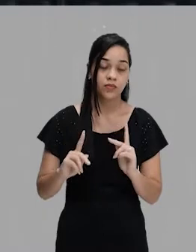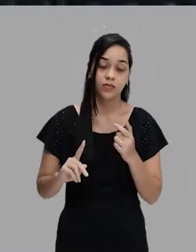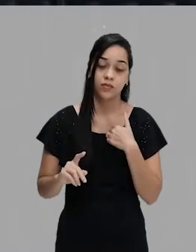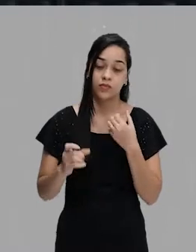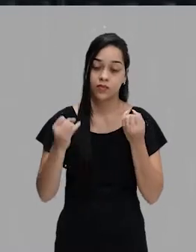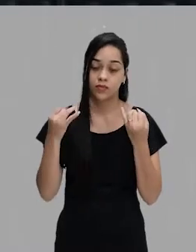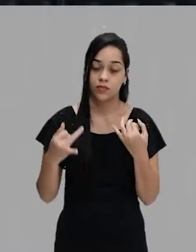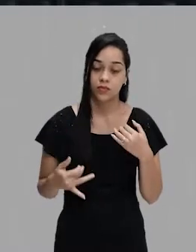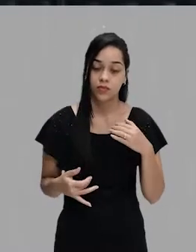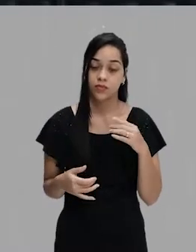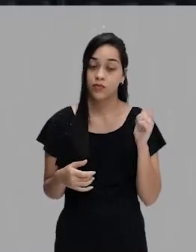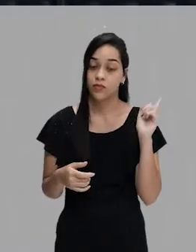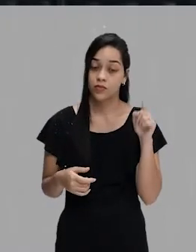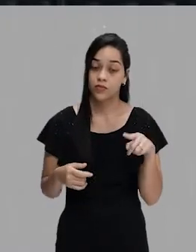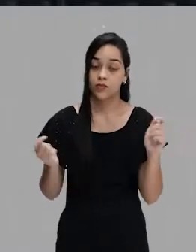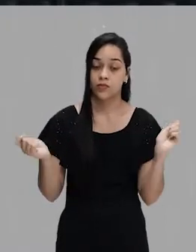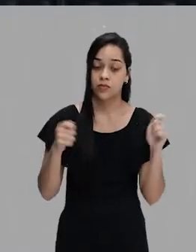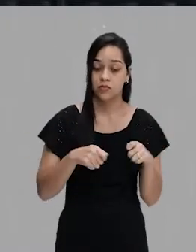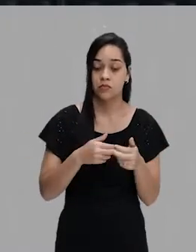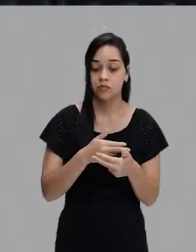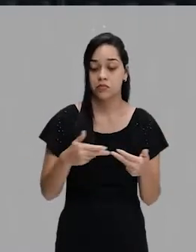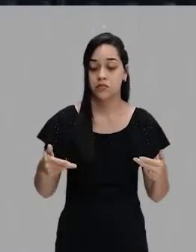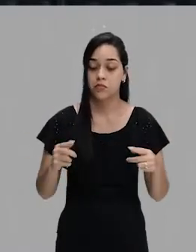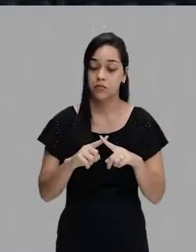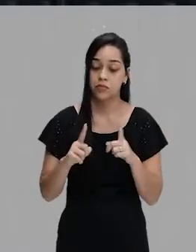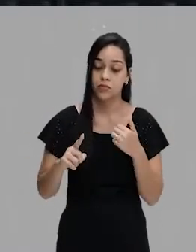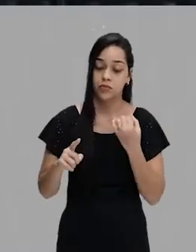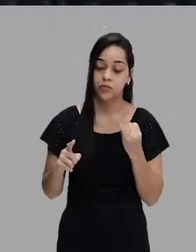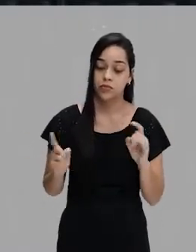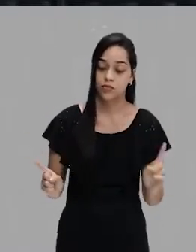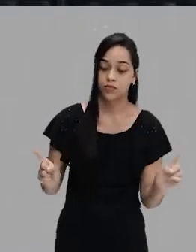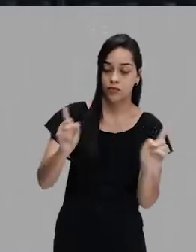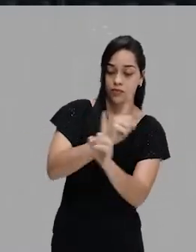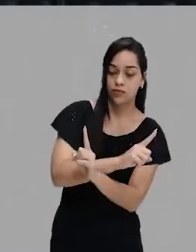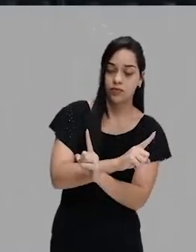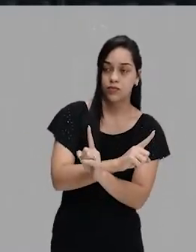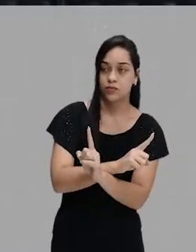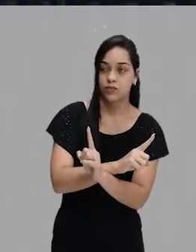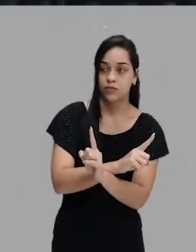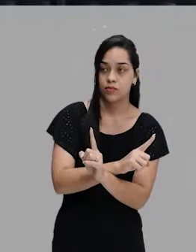digo é provável alguma coisa. Agora, se eu trocar a ordem,